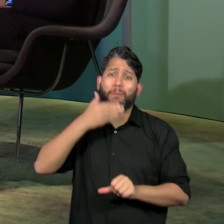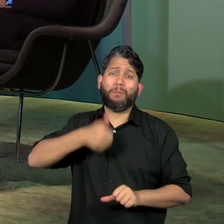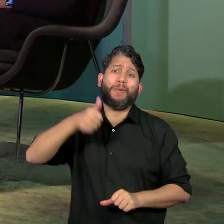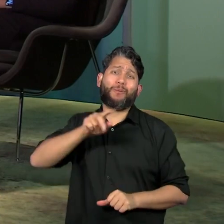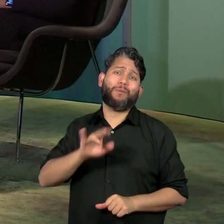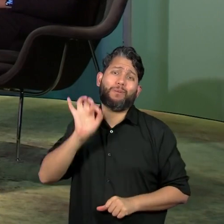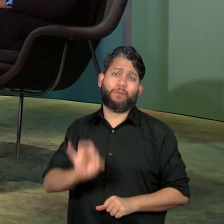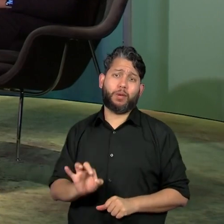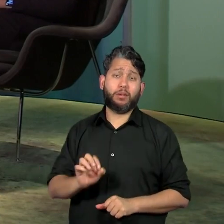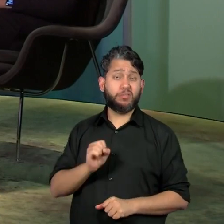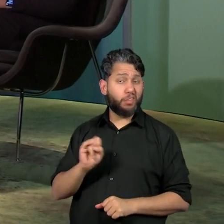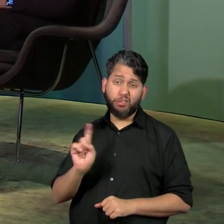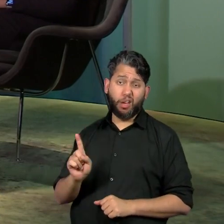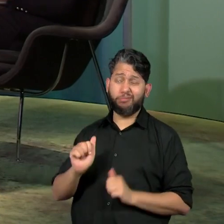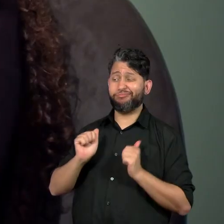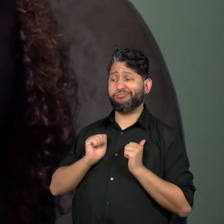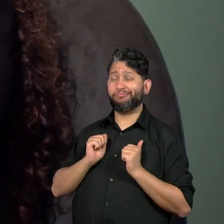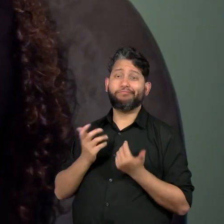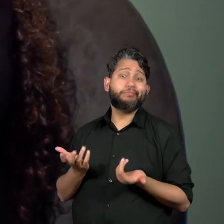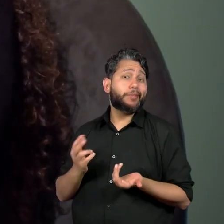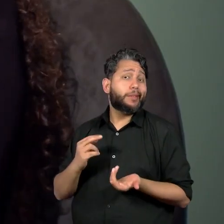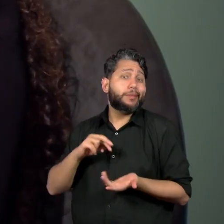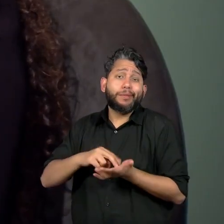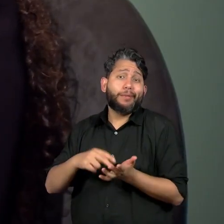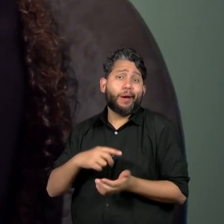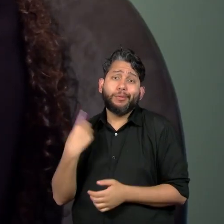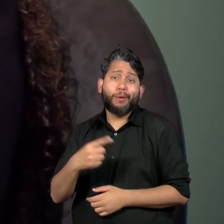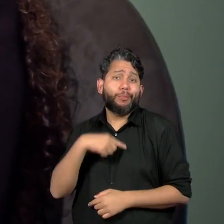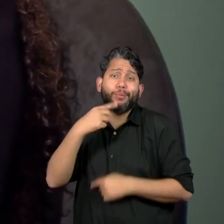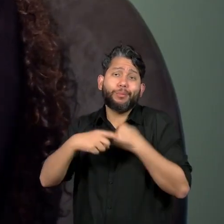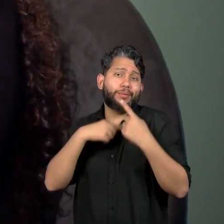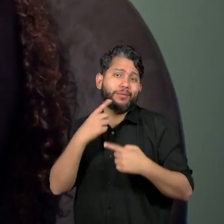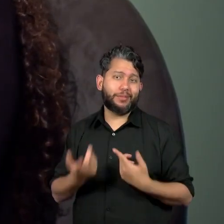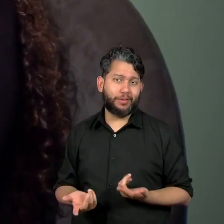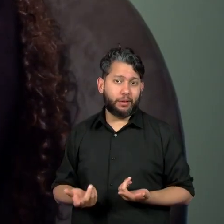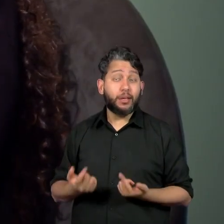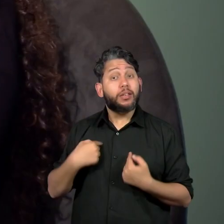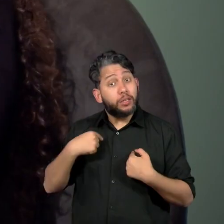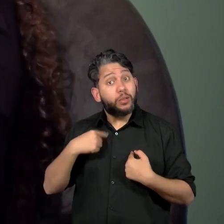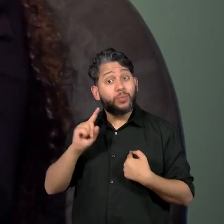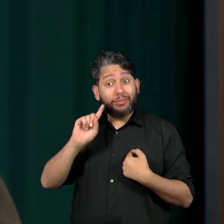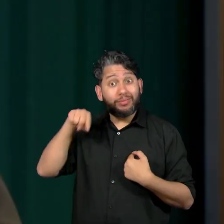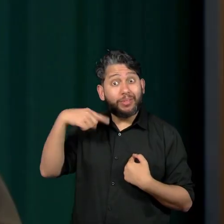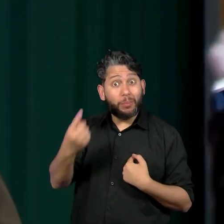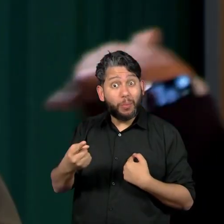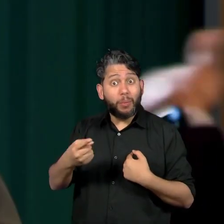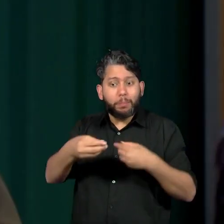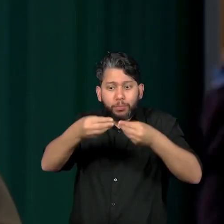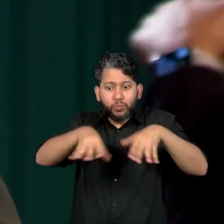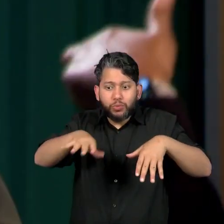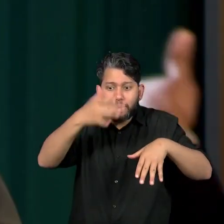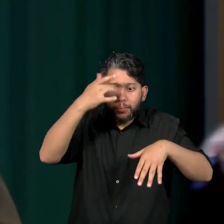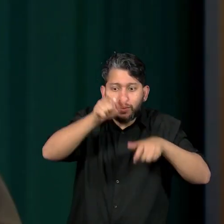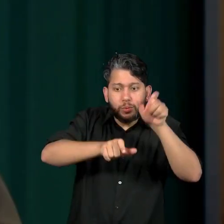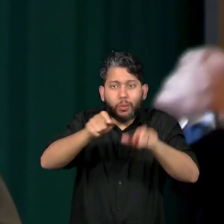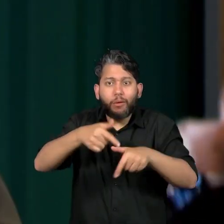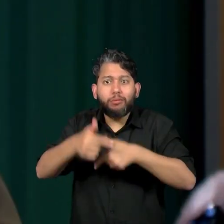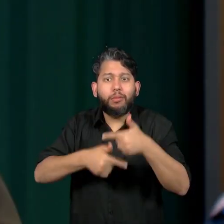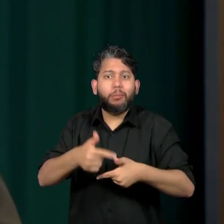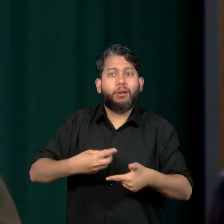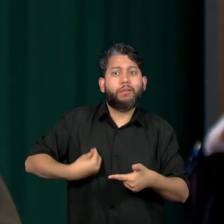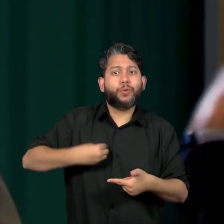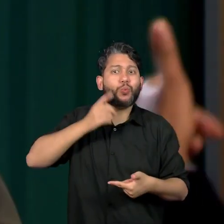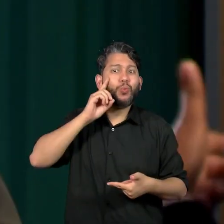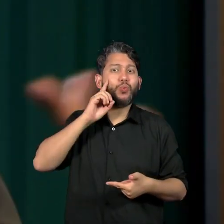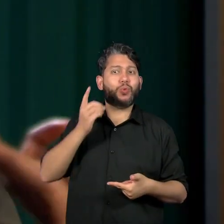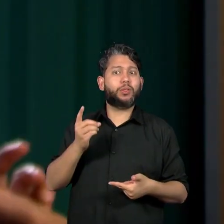a gente não vai conseguir avançar e isso impacta, obviamente, no quanto as pessoas, os profissionais no dia a dia